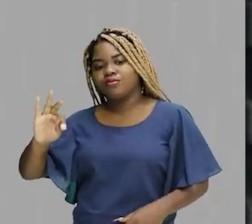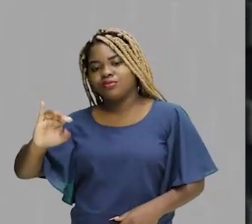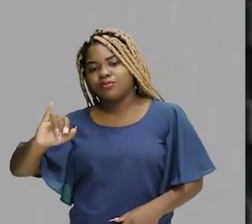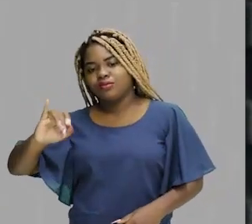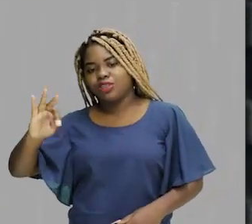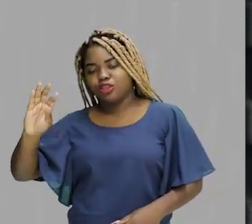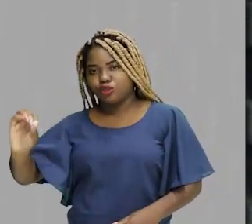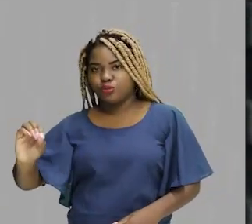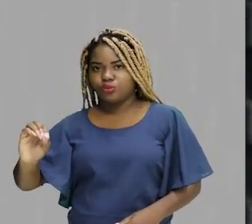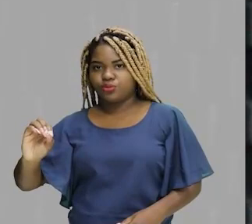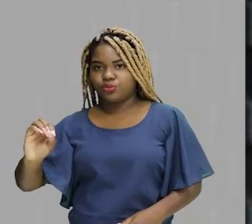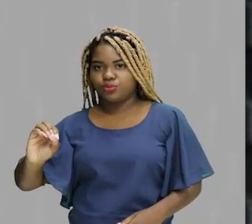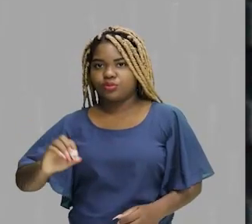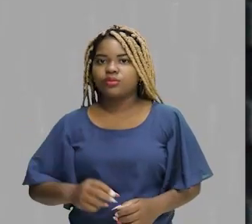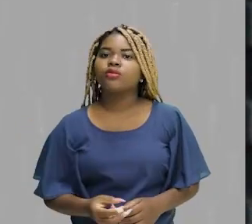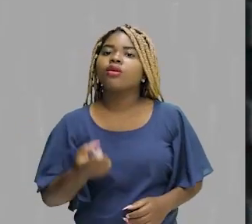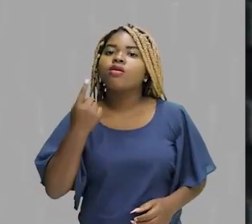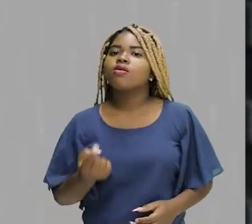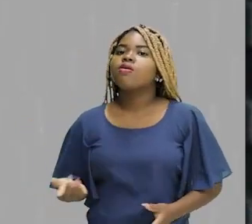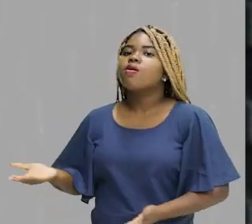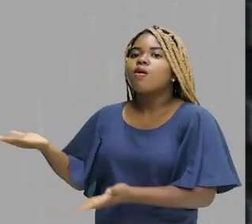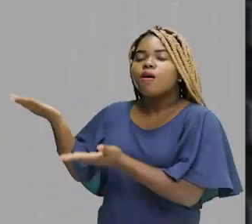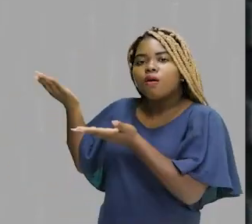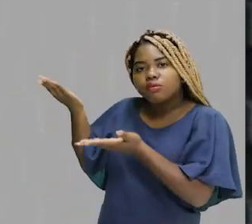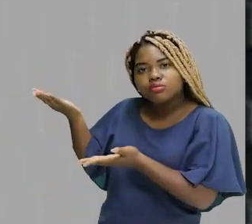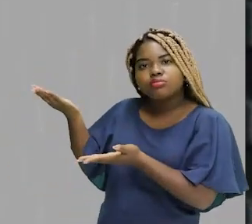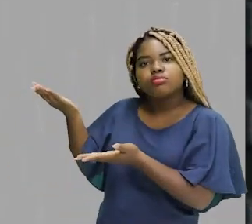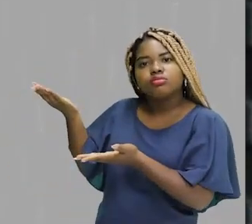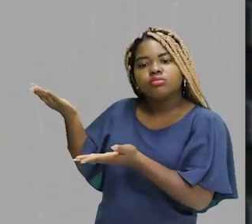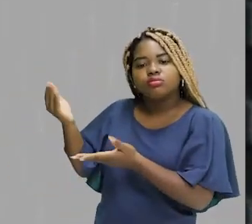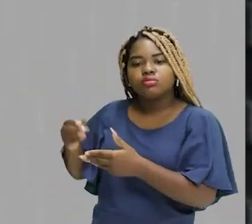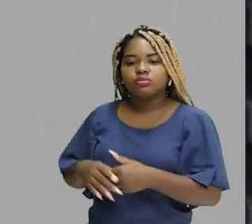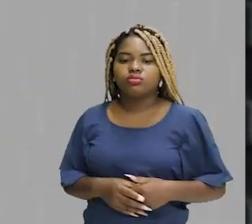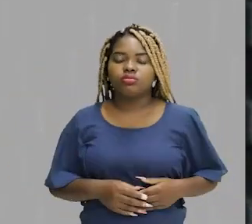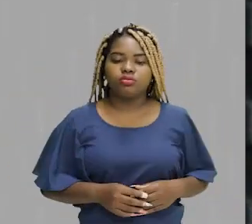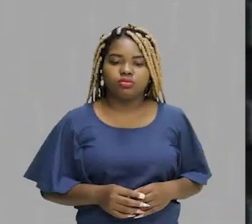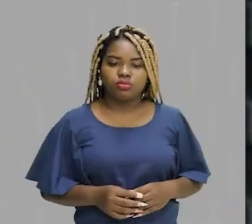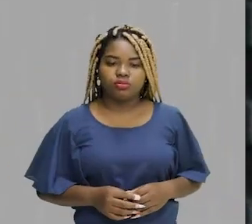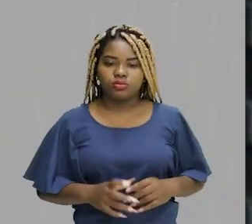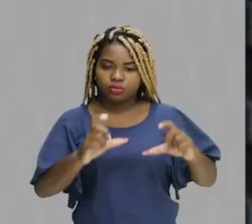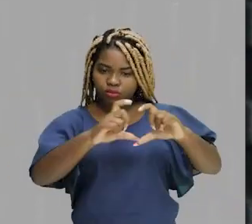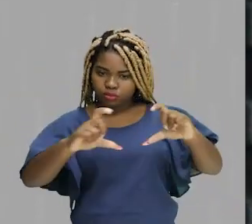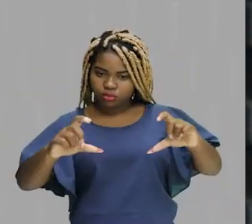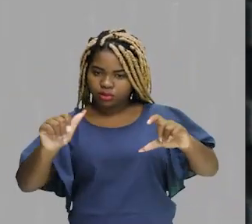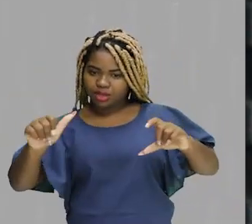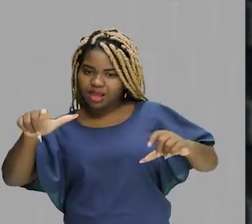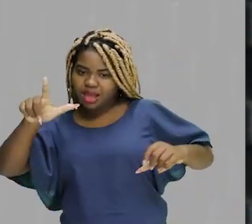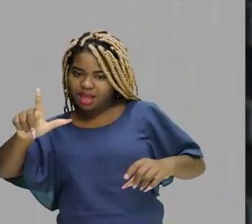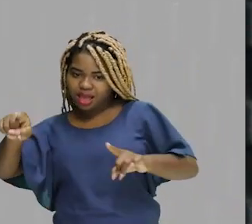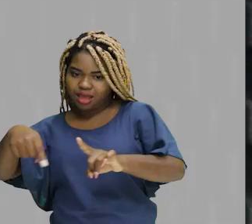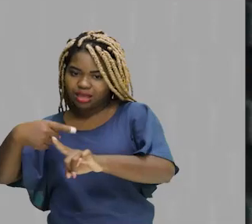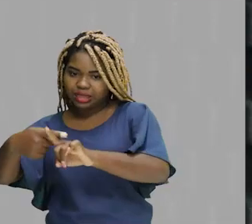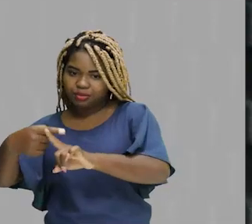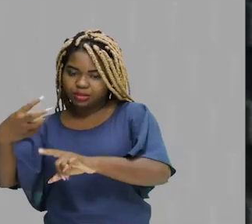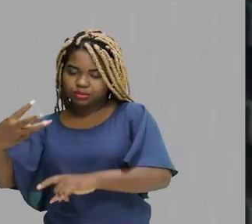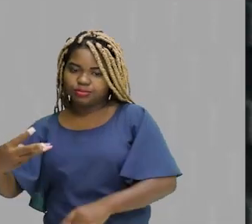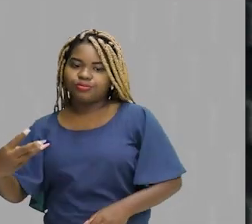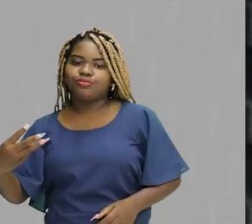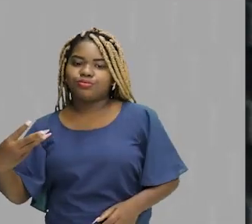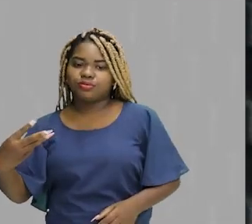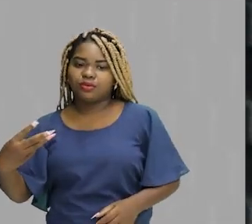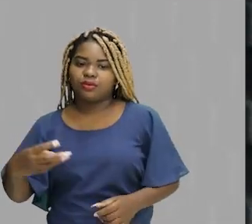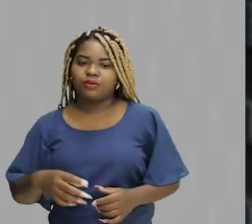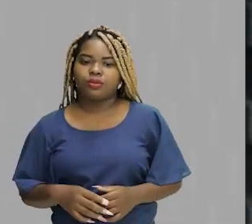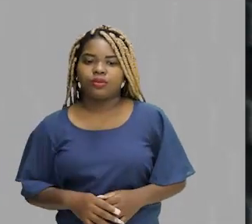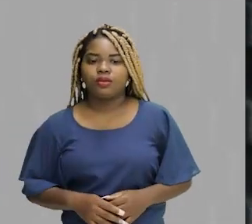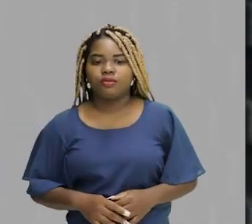terminação ito, no caso do ânion. Então, utilizando como exemplo o AlNO2,